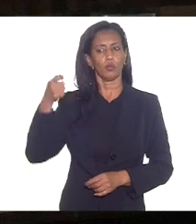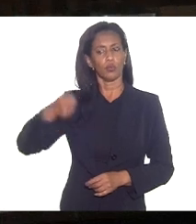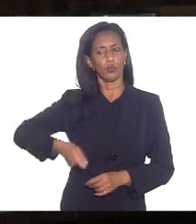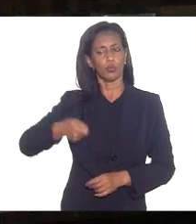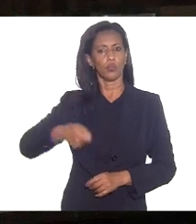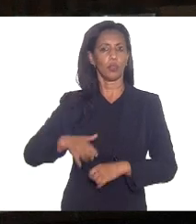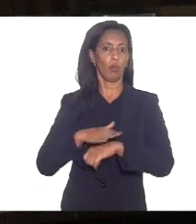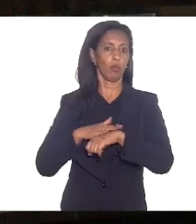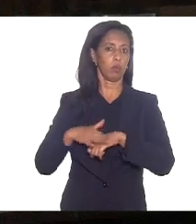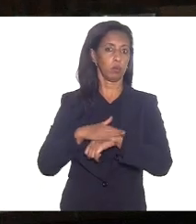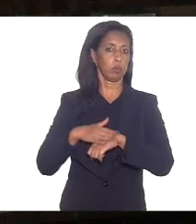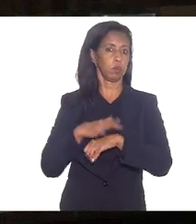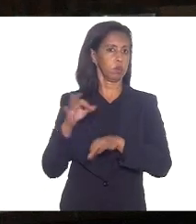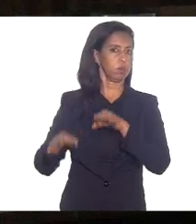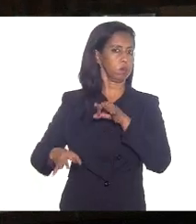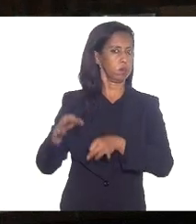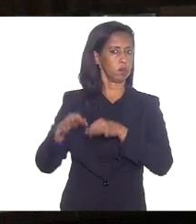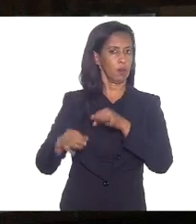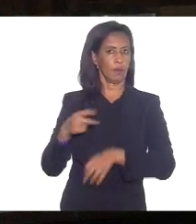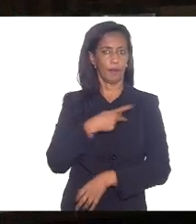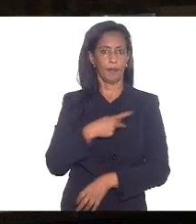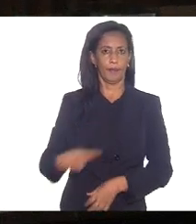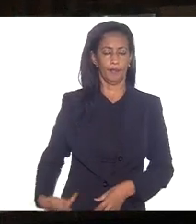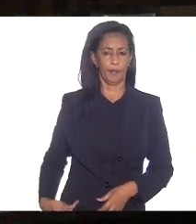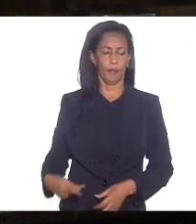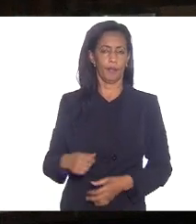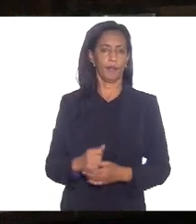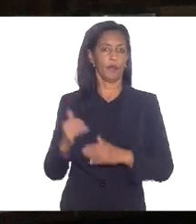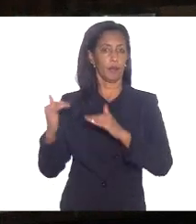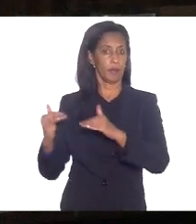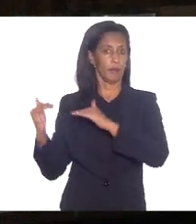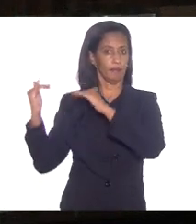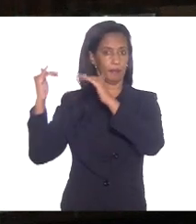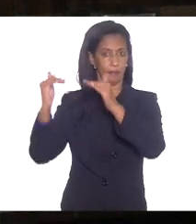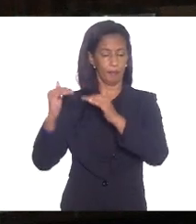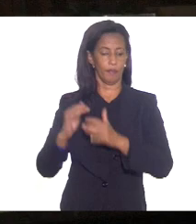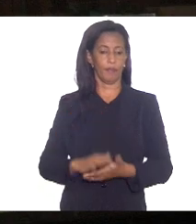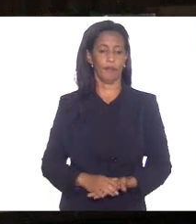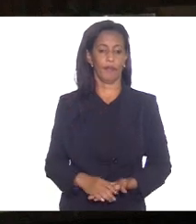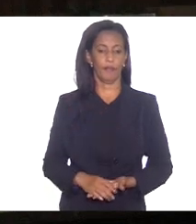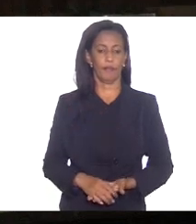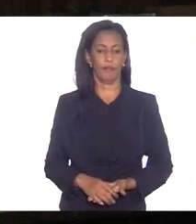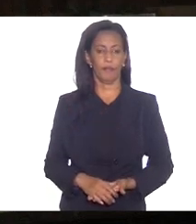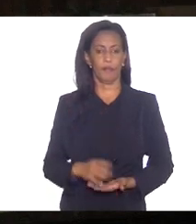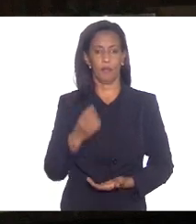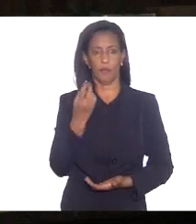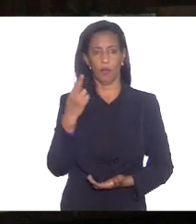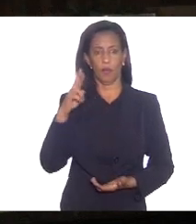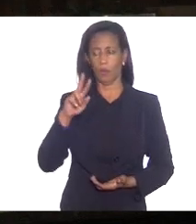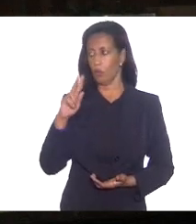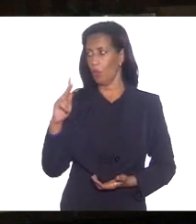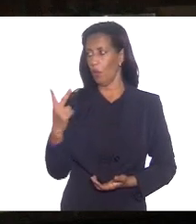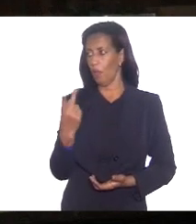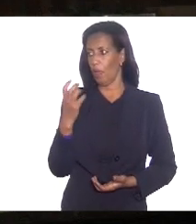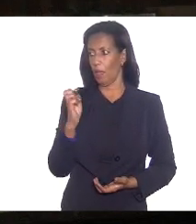Justiça conversando com o nosso presidente desembargador, excelentíssimo, doutor